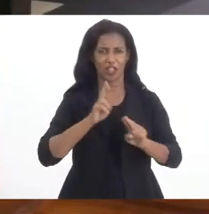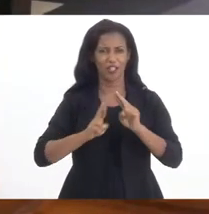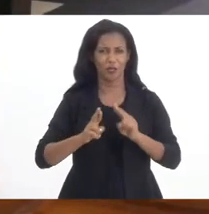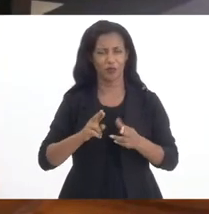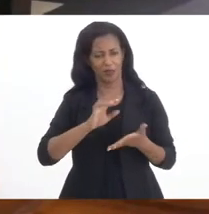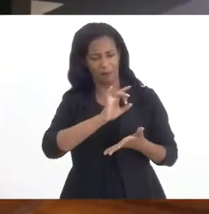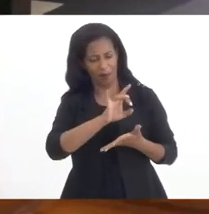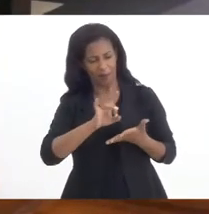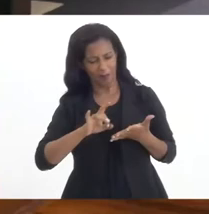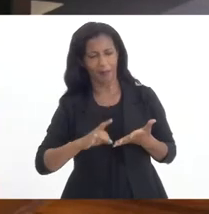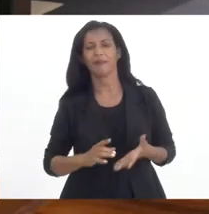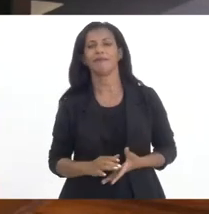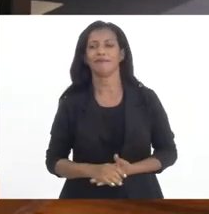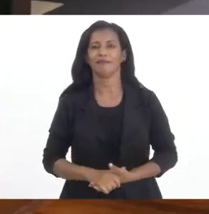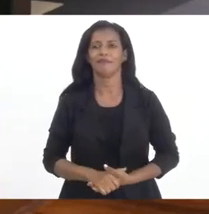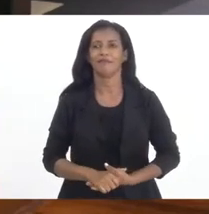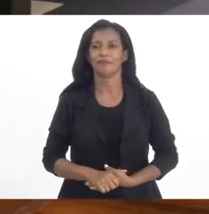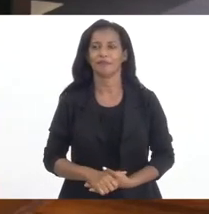questões.